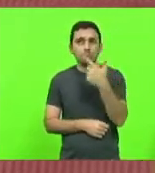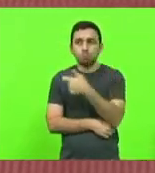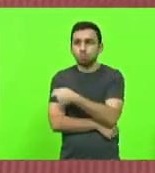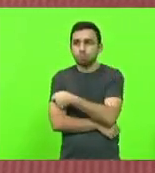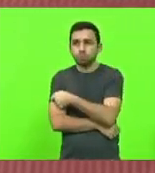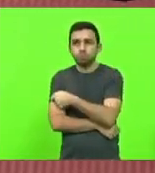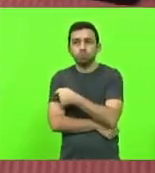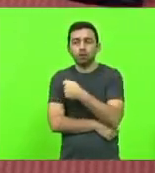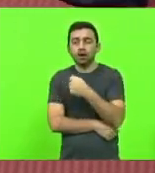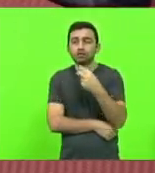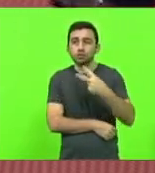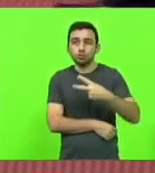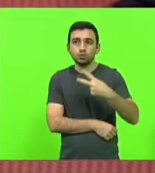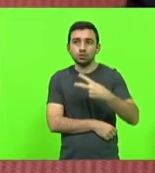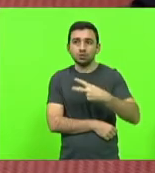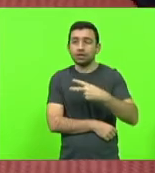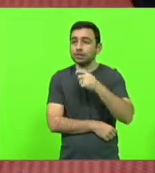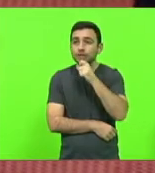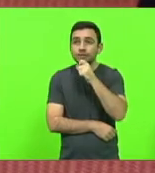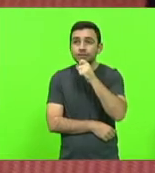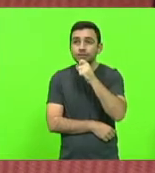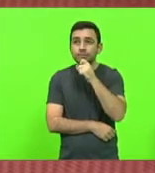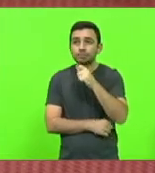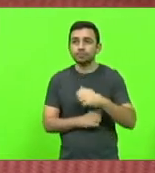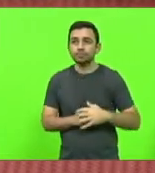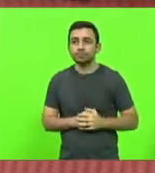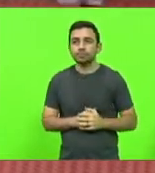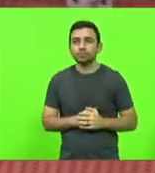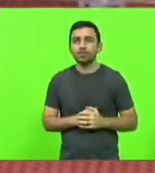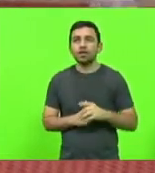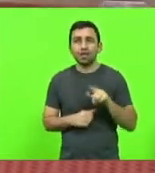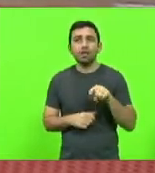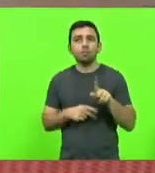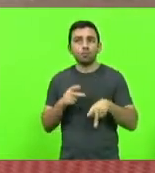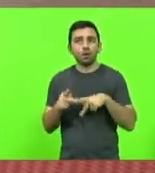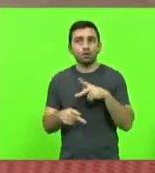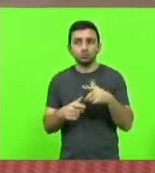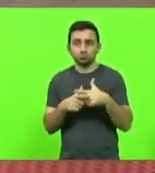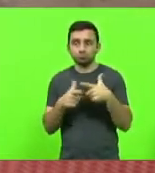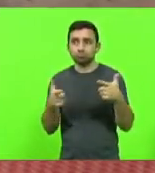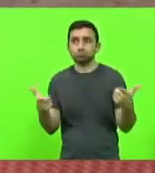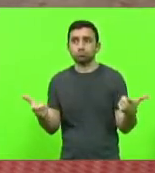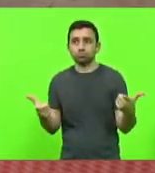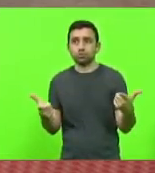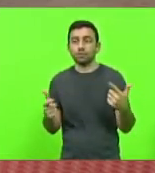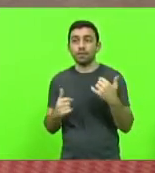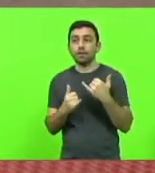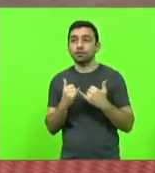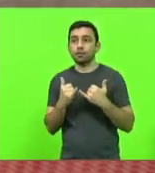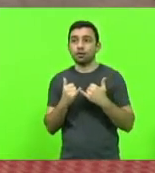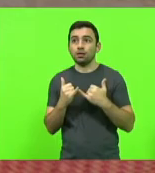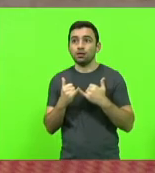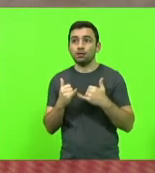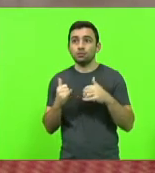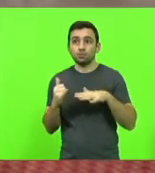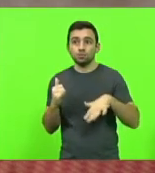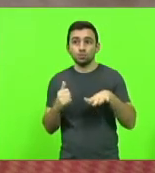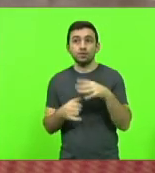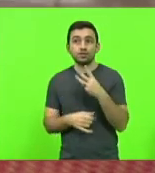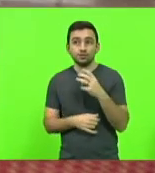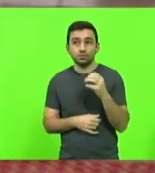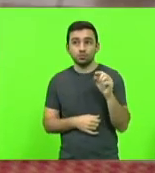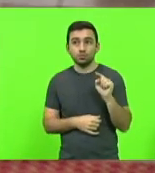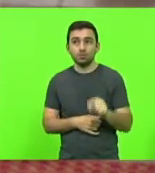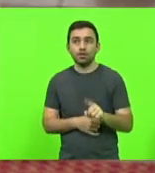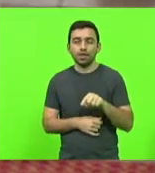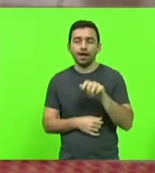segunda dose da vacina. Isso é uma população enorme. A metade desses 300 mil da